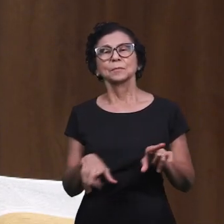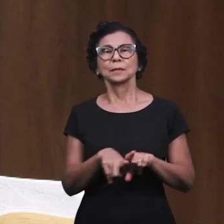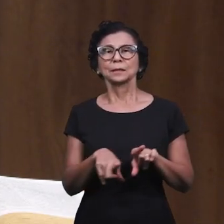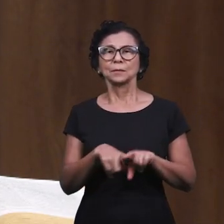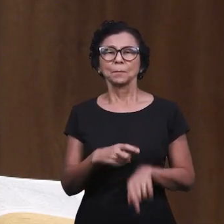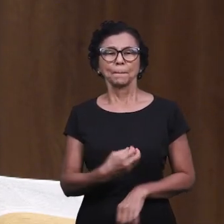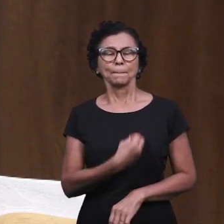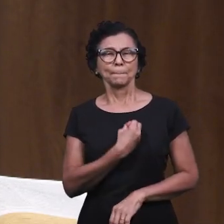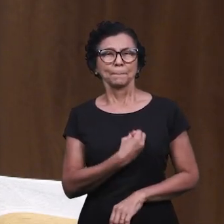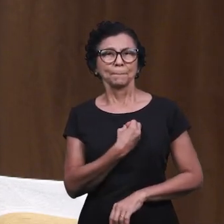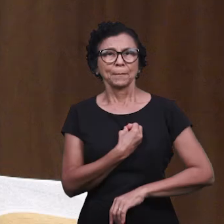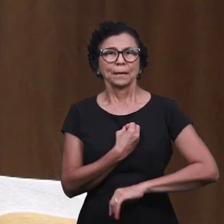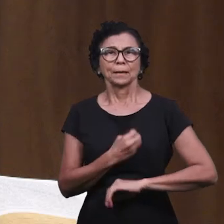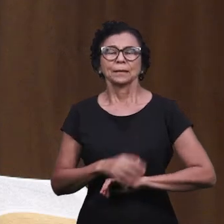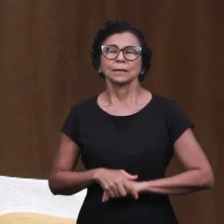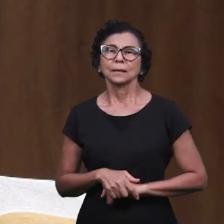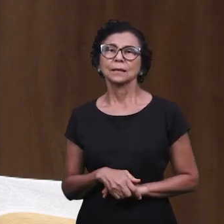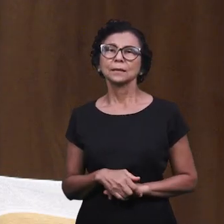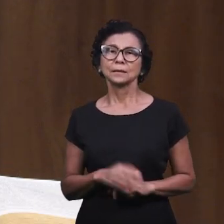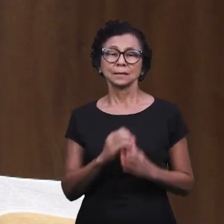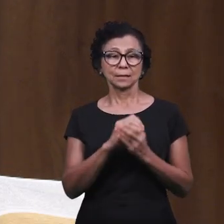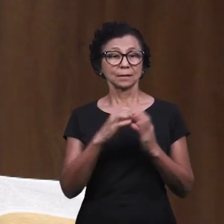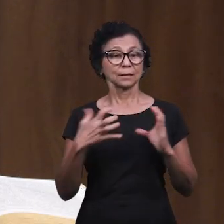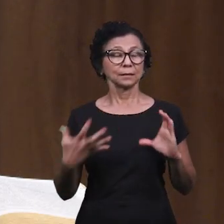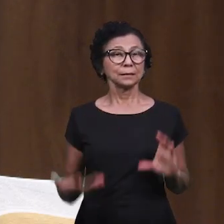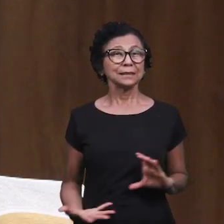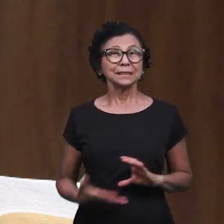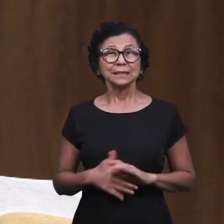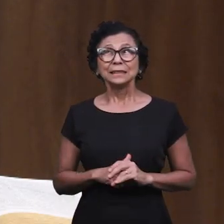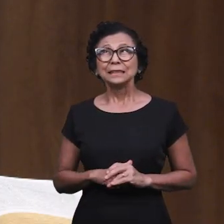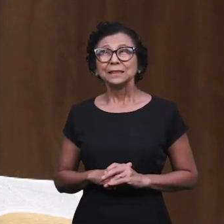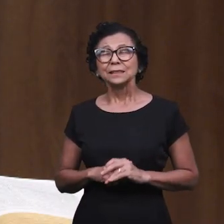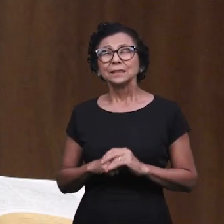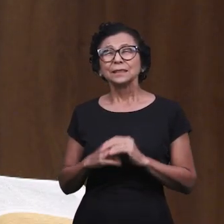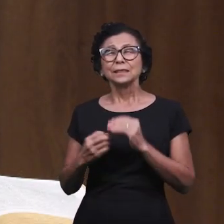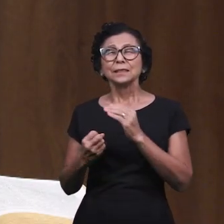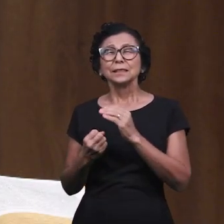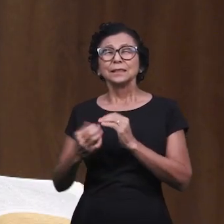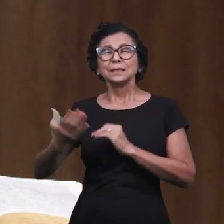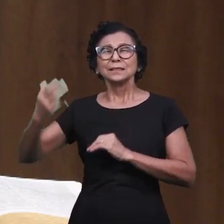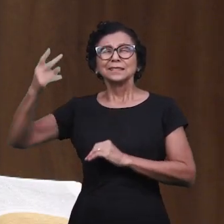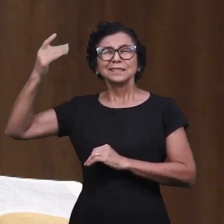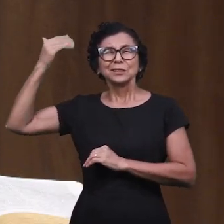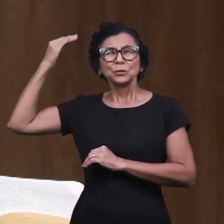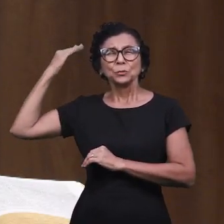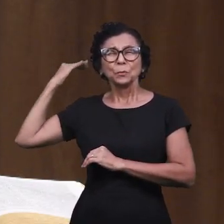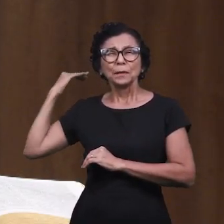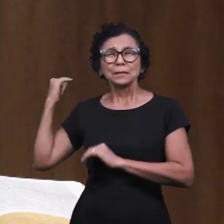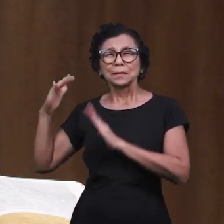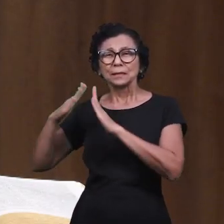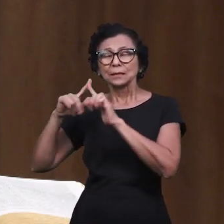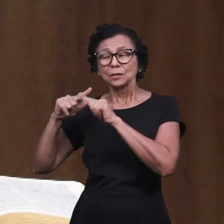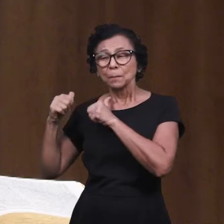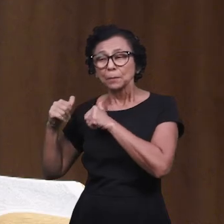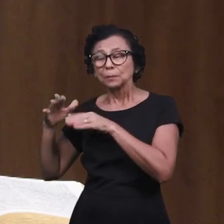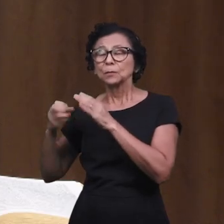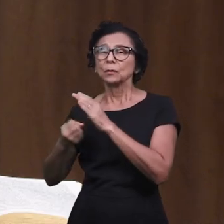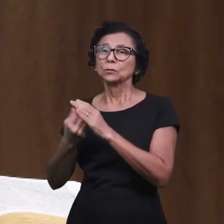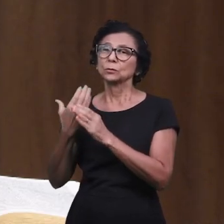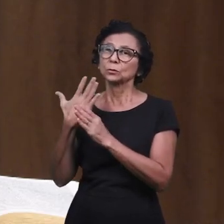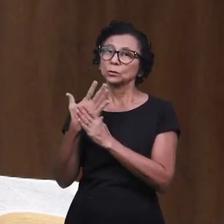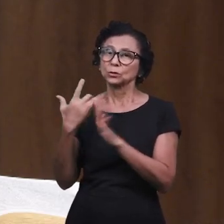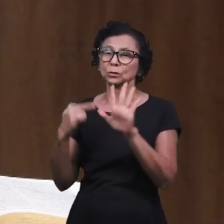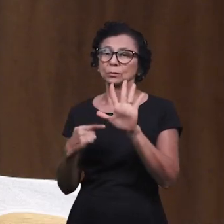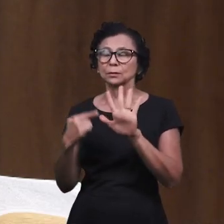que surgiu no início, no seio da igreja primitiva, mas que não cessou, que